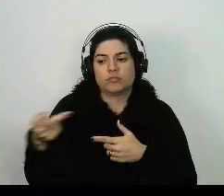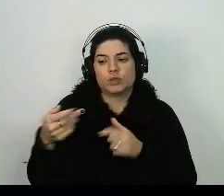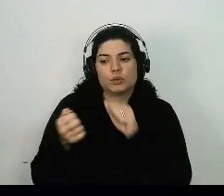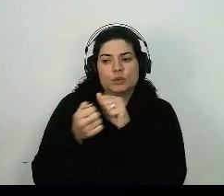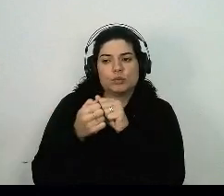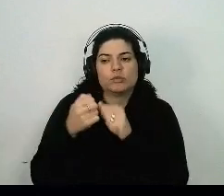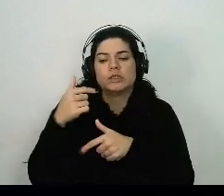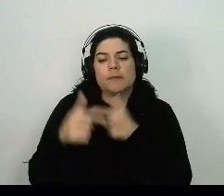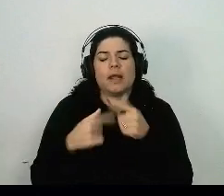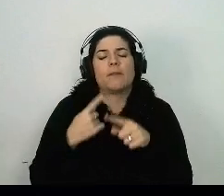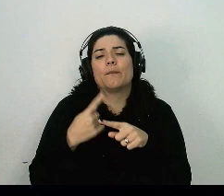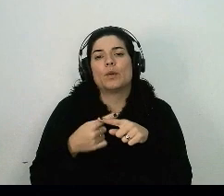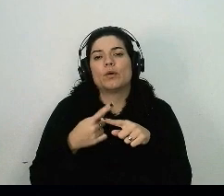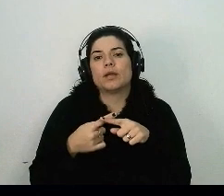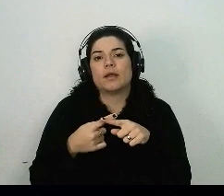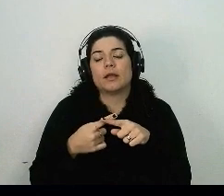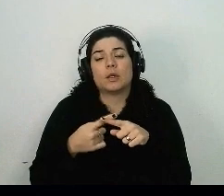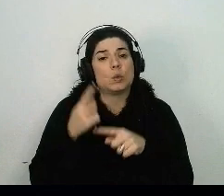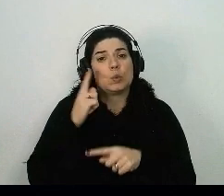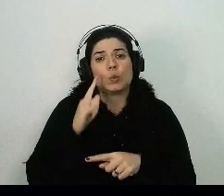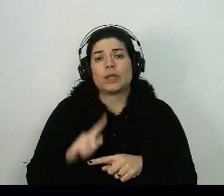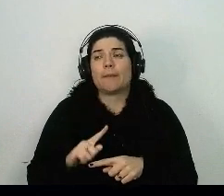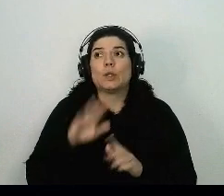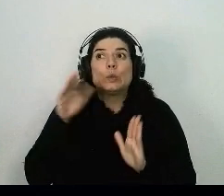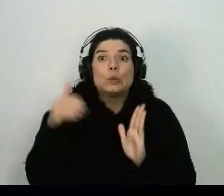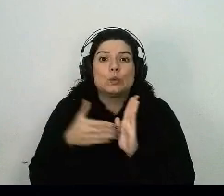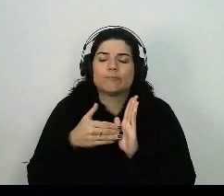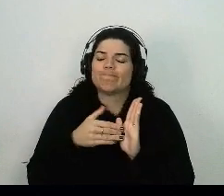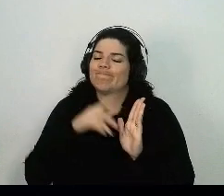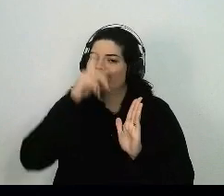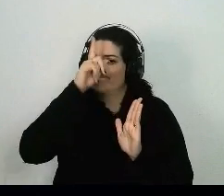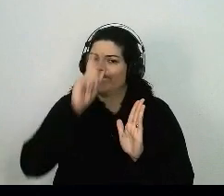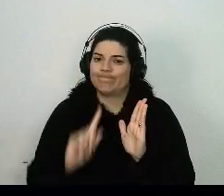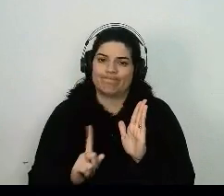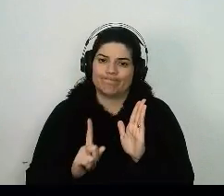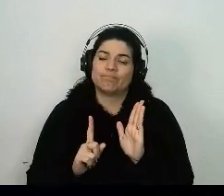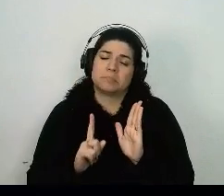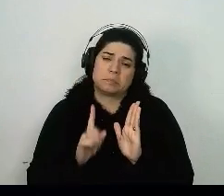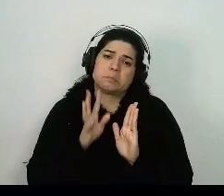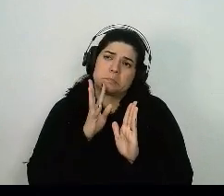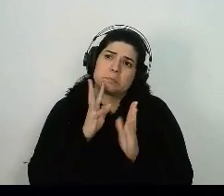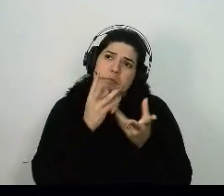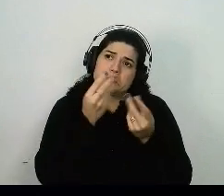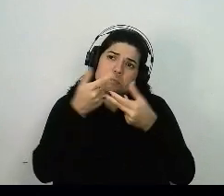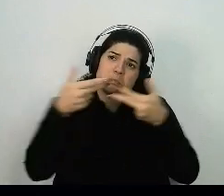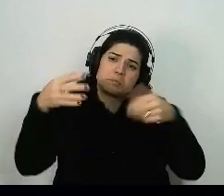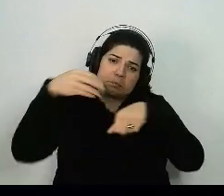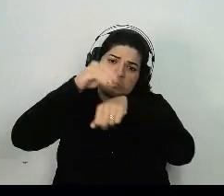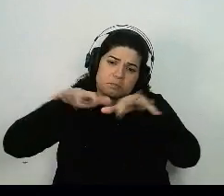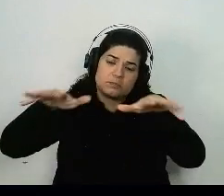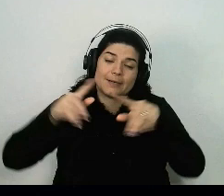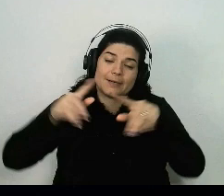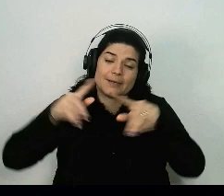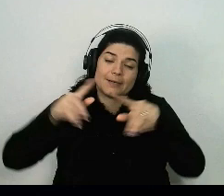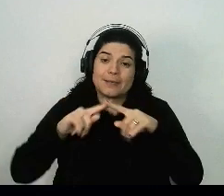quê? Porque a gente não sabe tudo. Né? Apesar do conhecimento estar bem difuso hoje em dia, é legal a gente ter contato com outros que dominam mais o